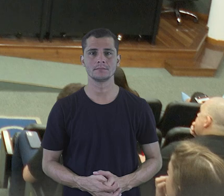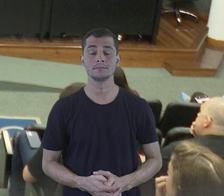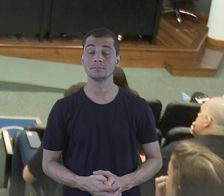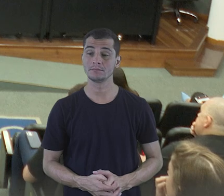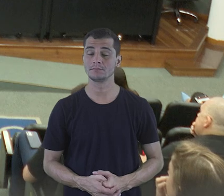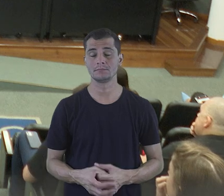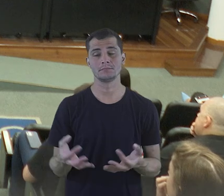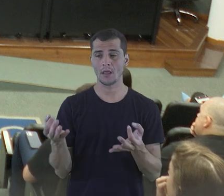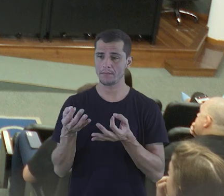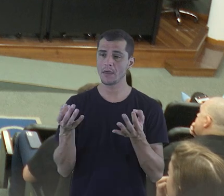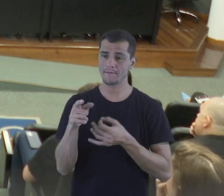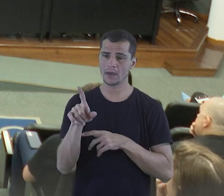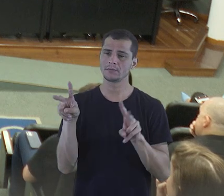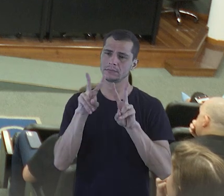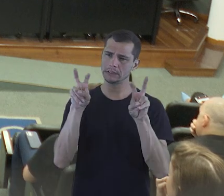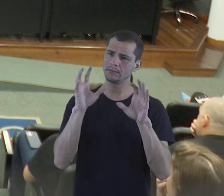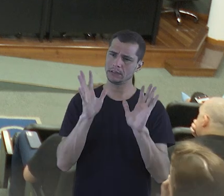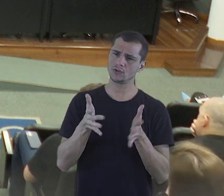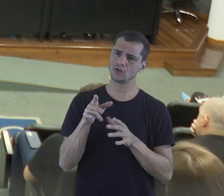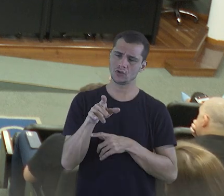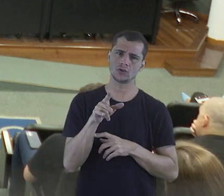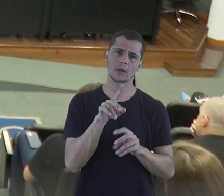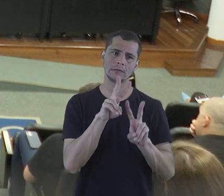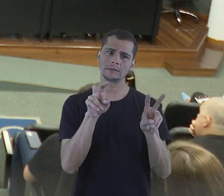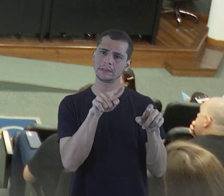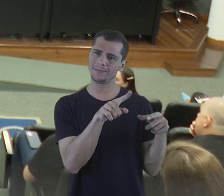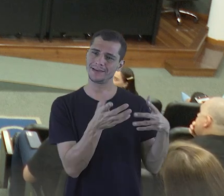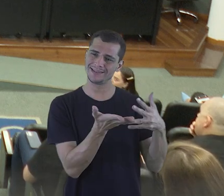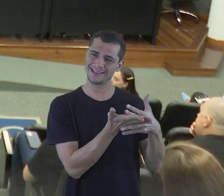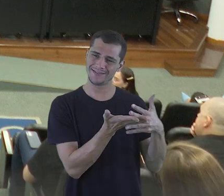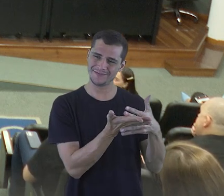perfeito a gente falou sobre isso né Edna no intervalo